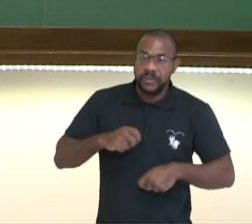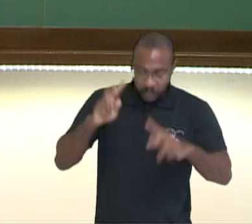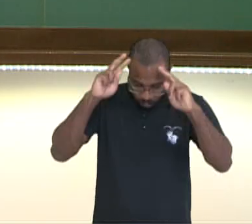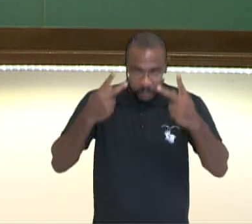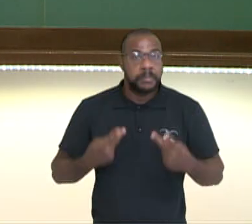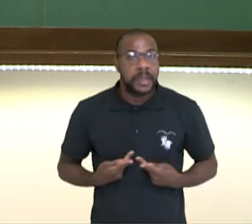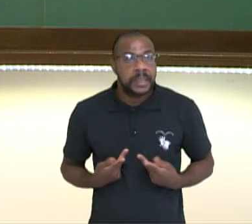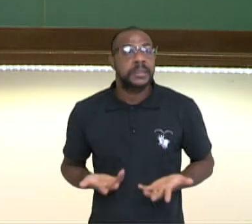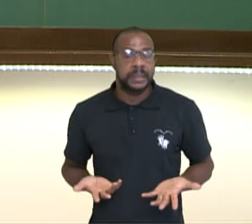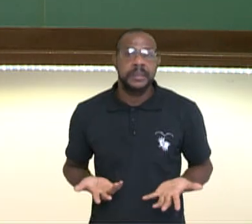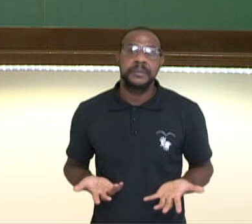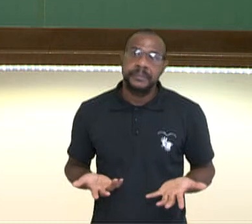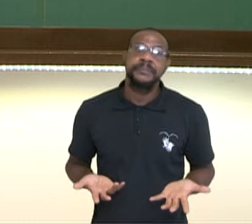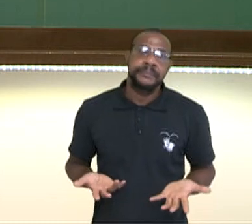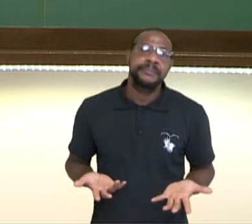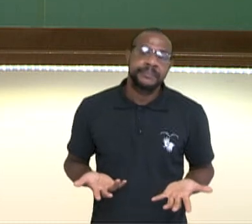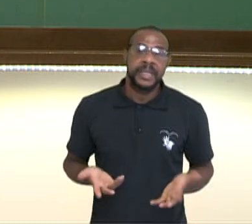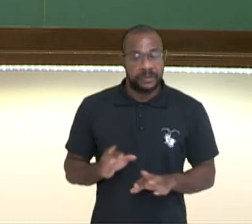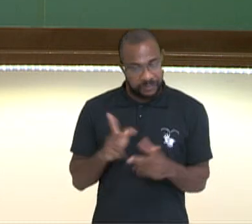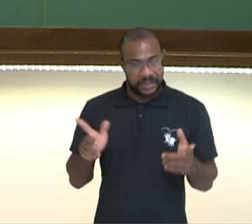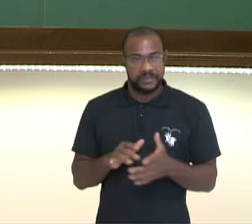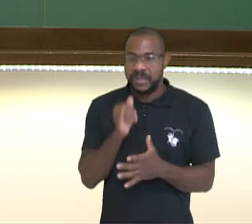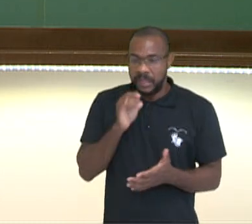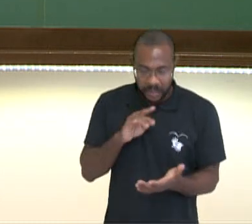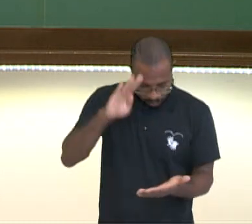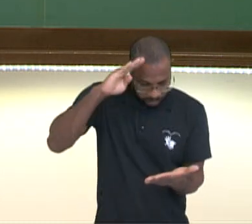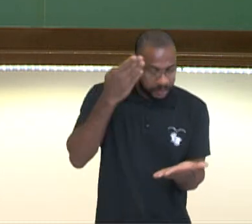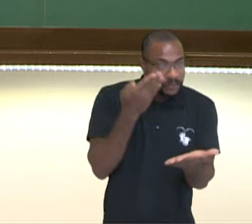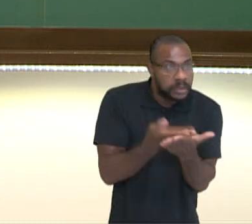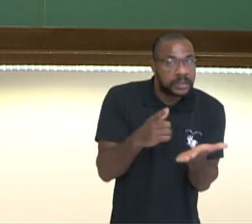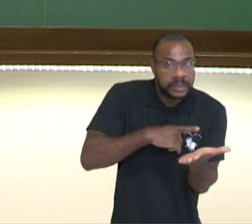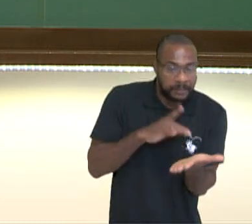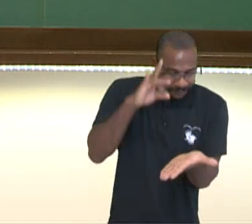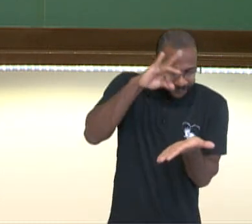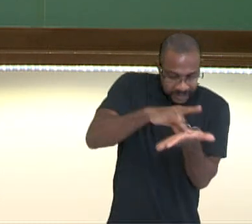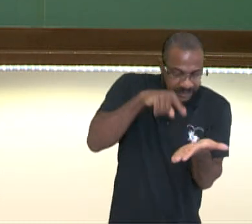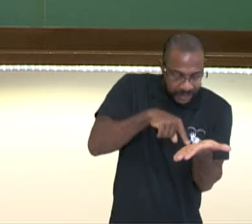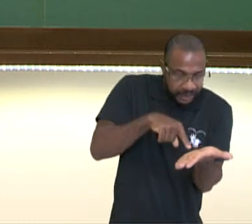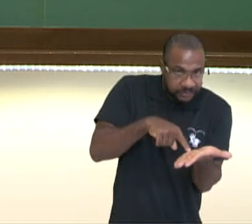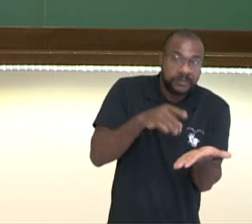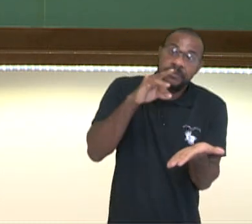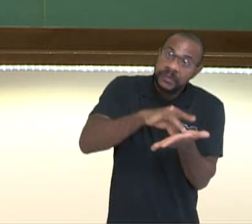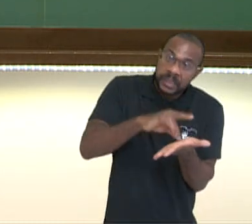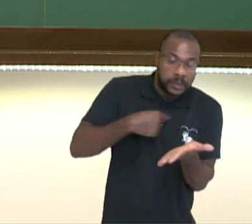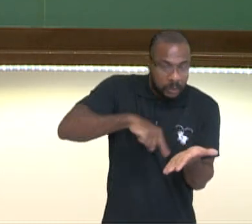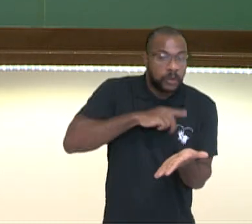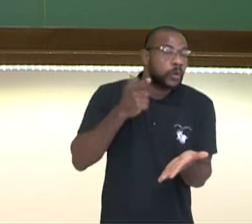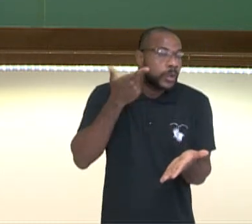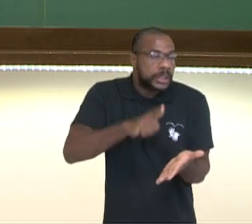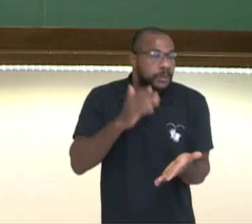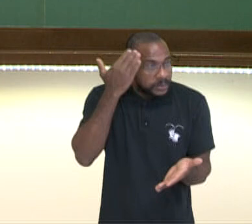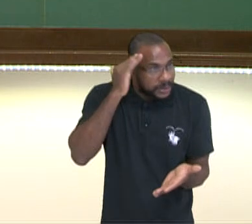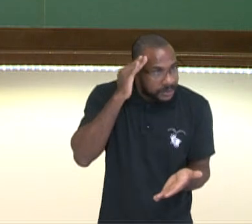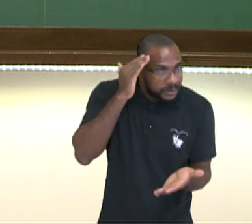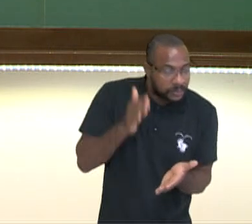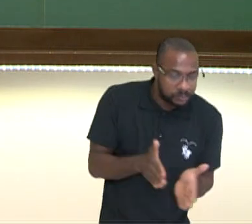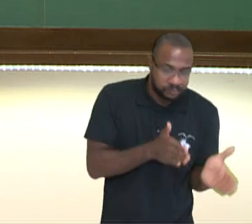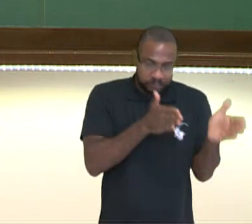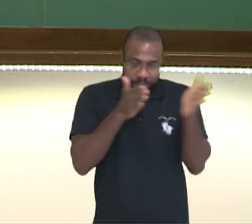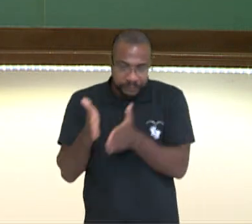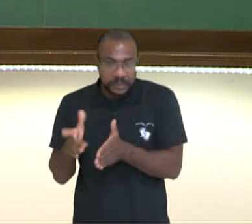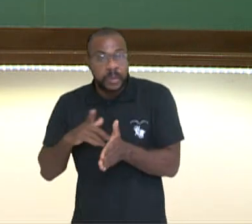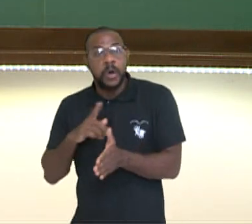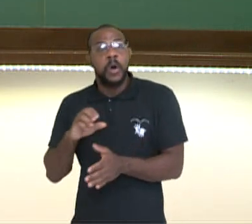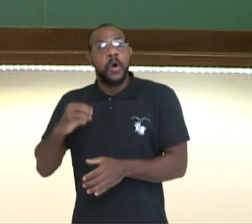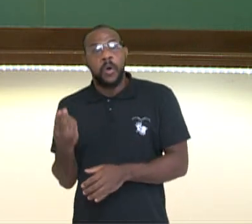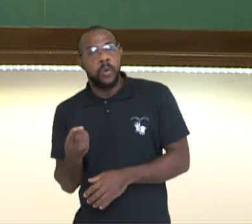é importante diferenciar quando eu, de fato, acredito que existe uma verdade que nós conseguimos entendê-la, do ceticismo, que quando